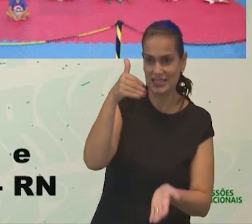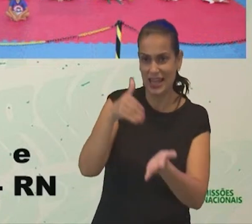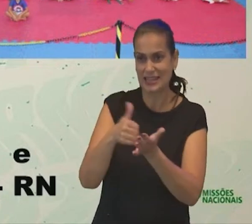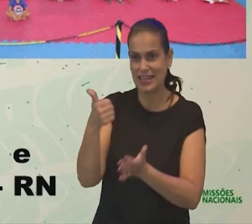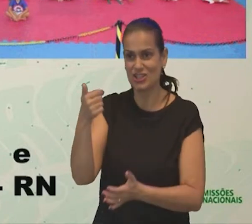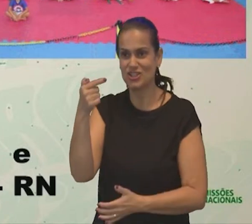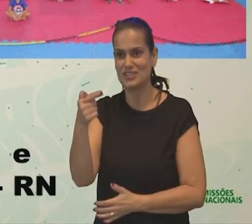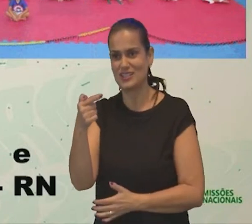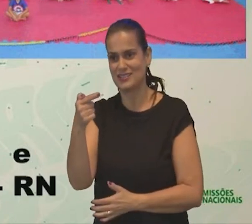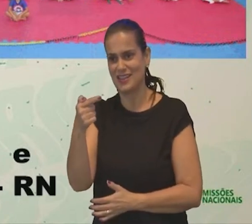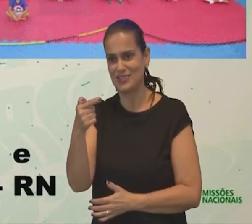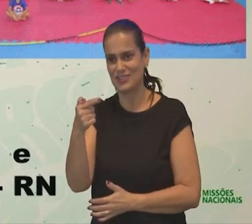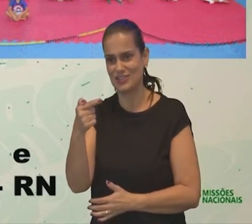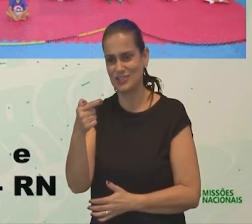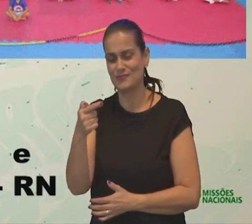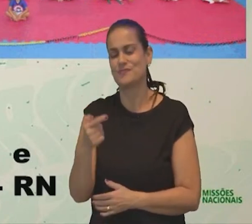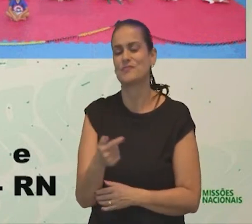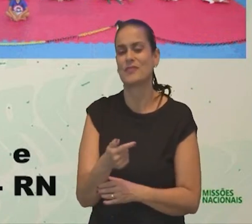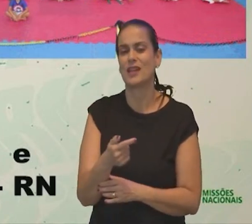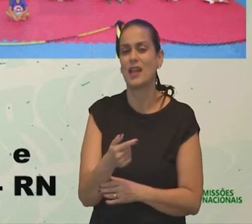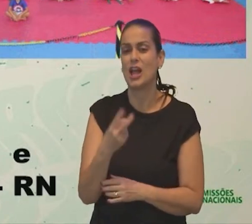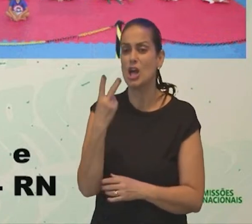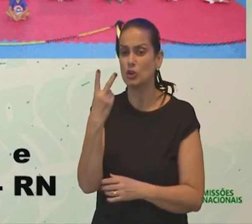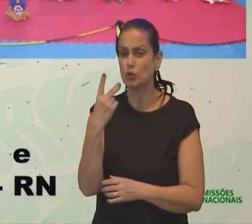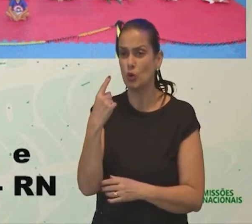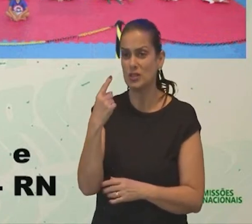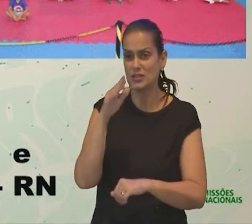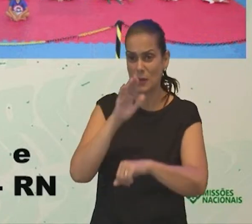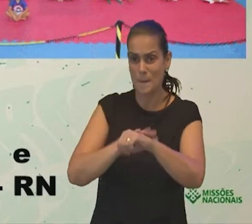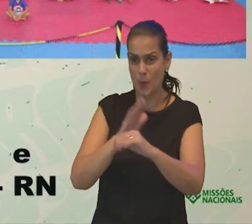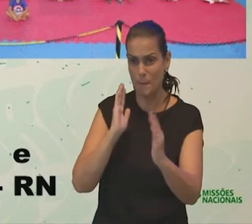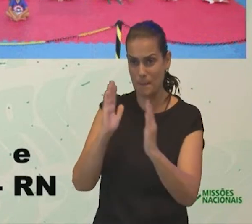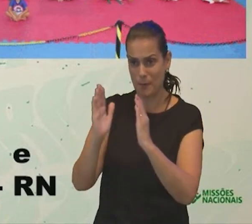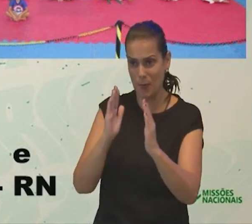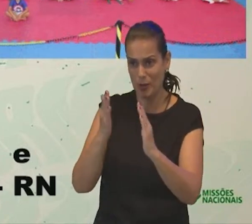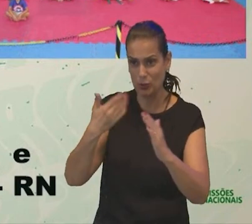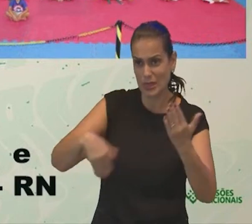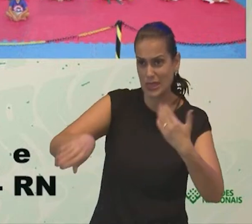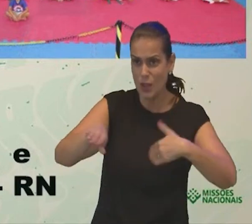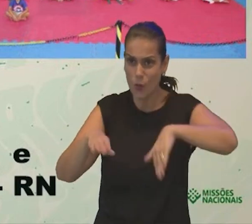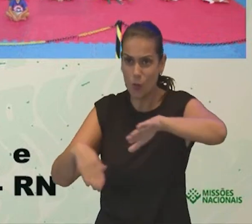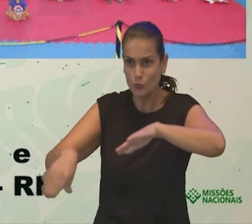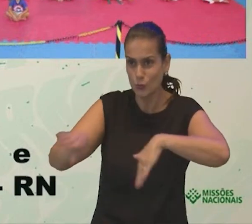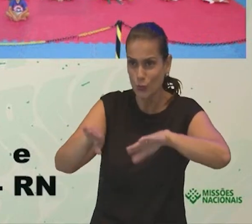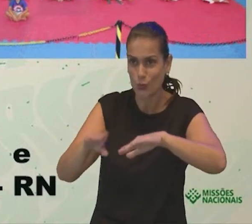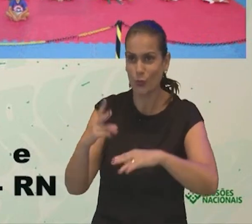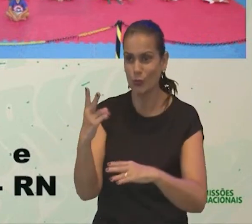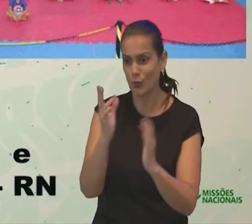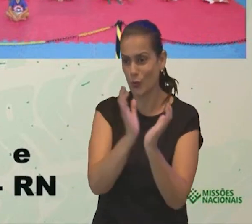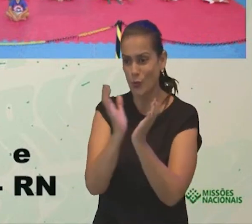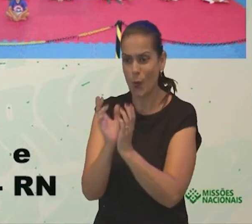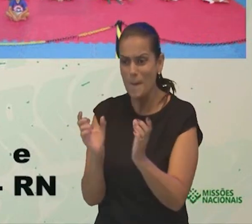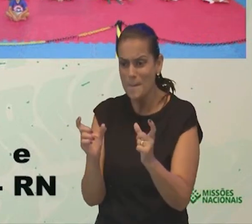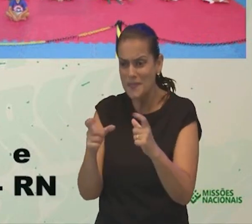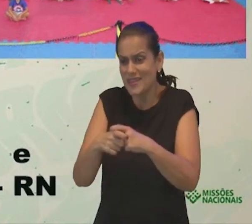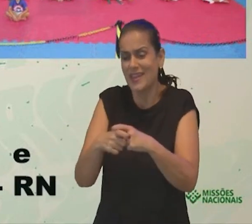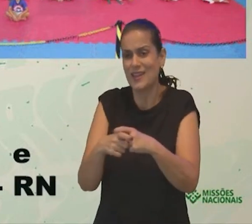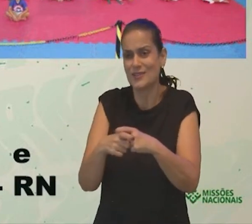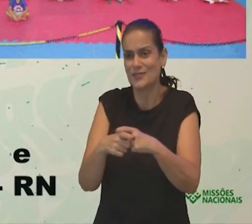de taekwondo. O espaço aí é 16/8, mas fica pequeno. Hoje temos aí